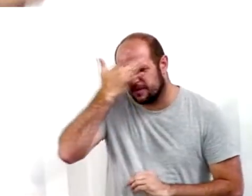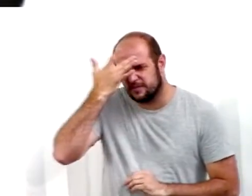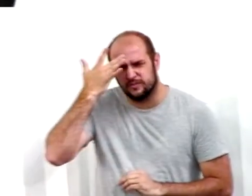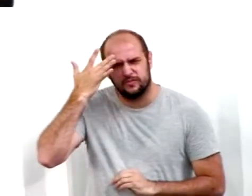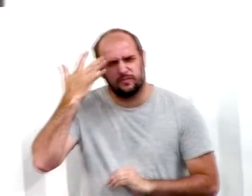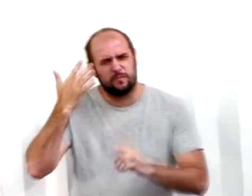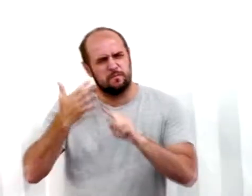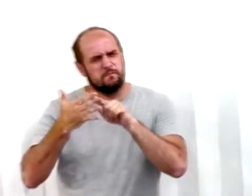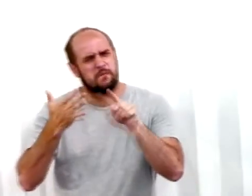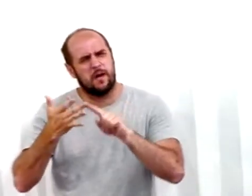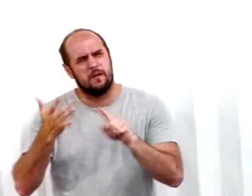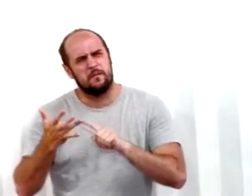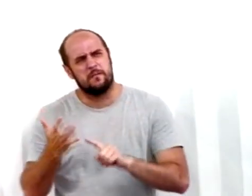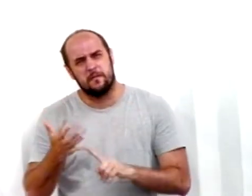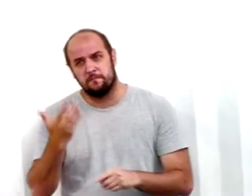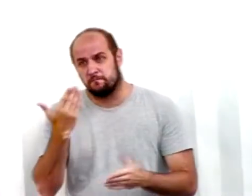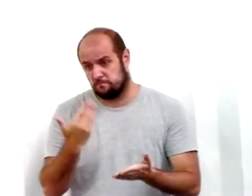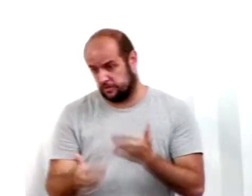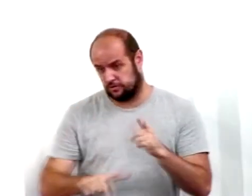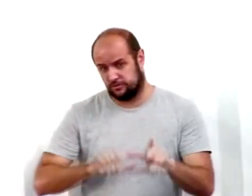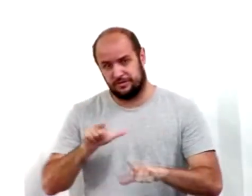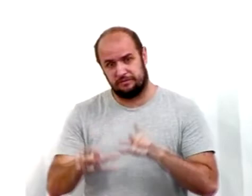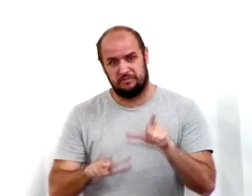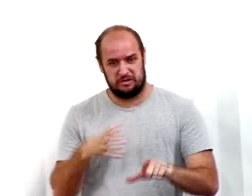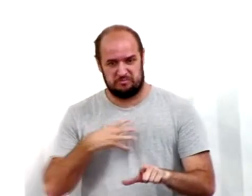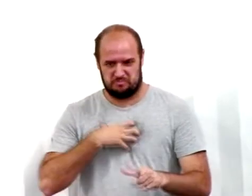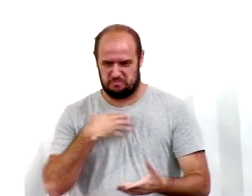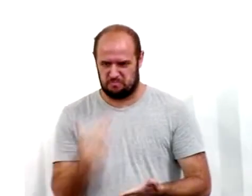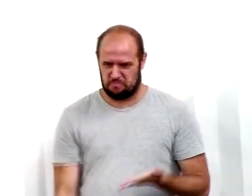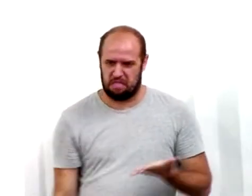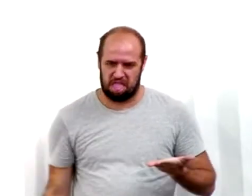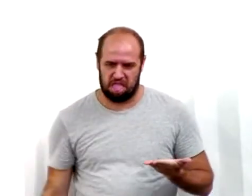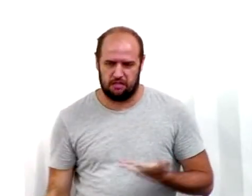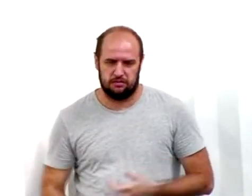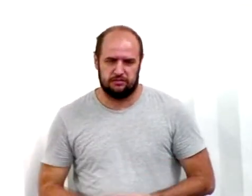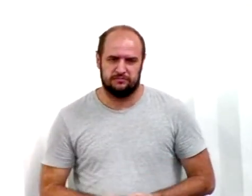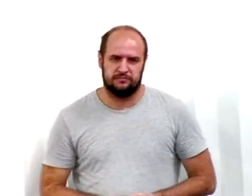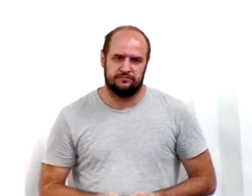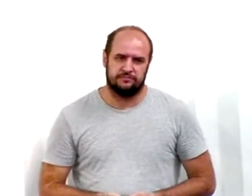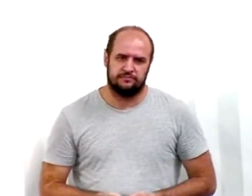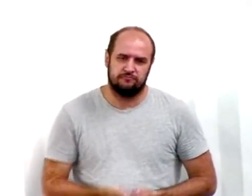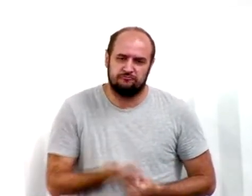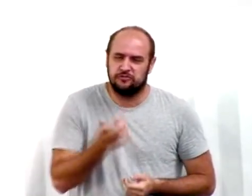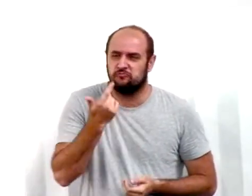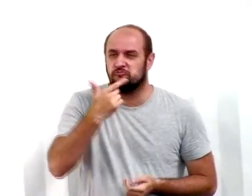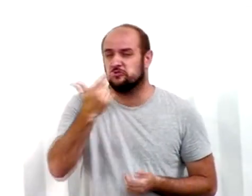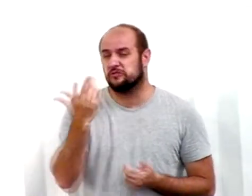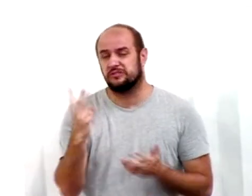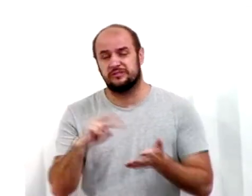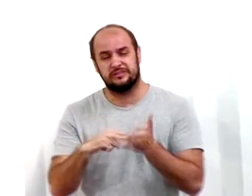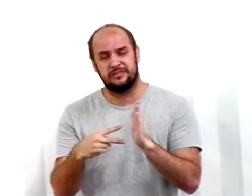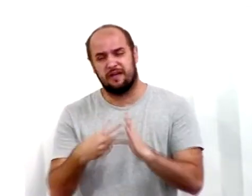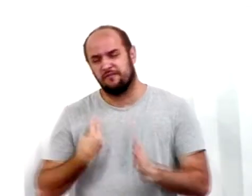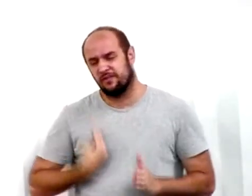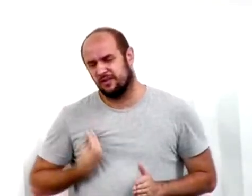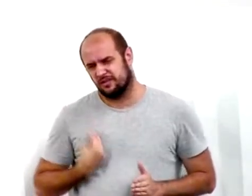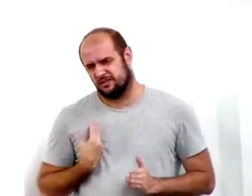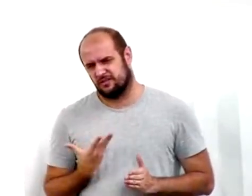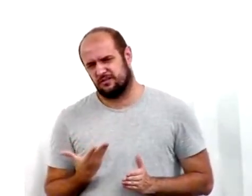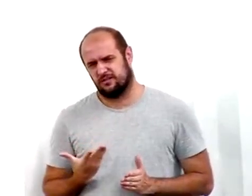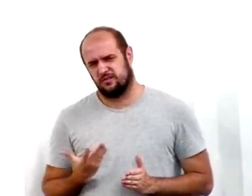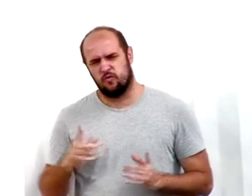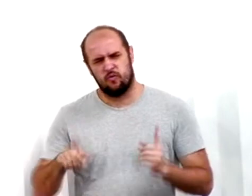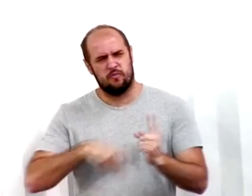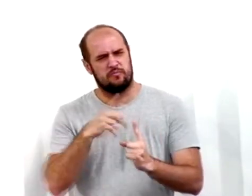quando perdem, talvez, o emprego. E não veem mais significado na vida. Não veem